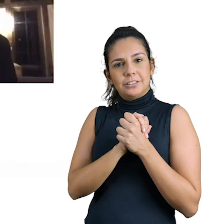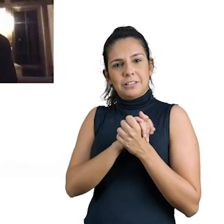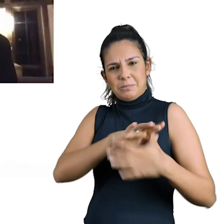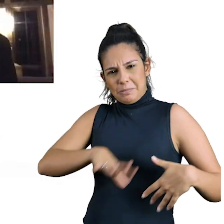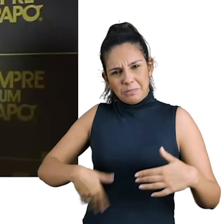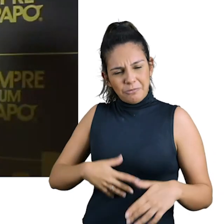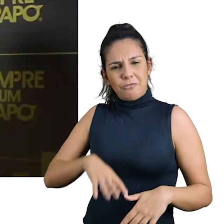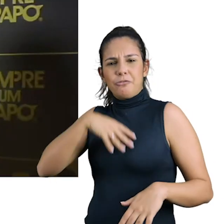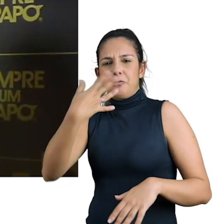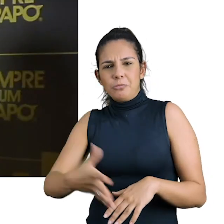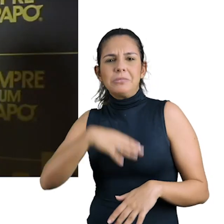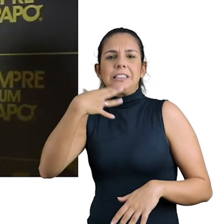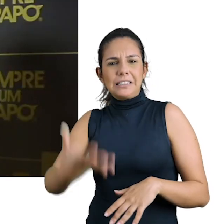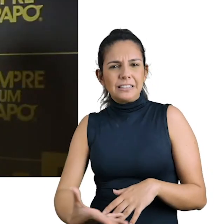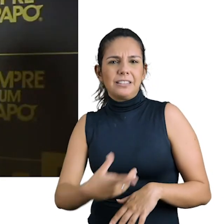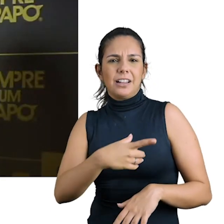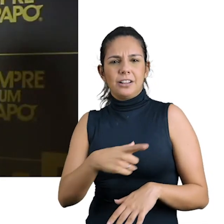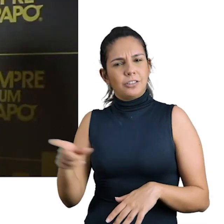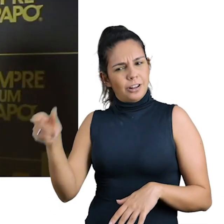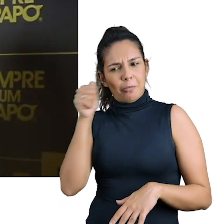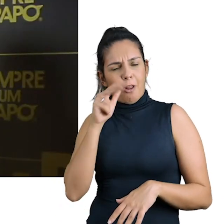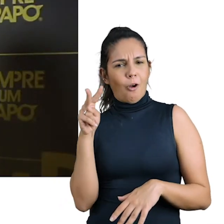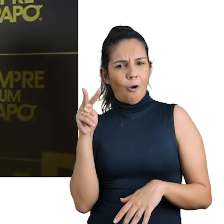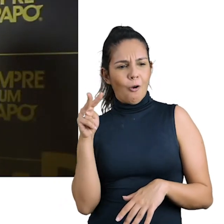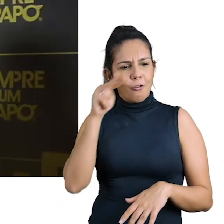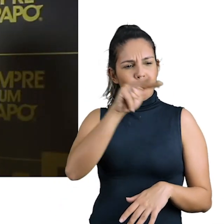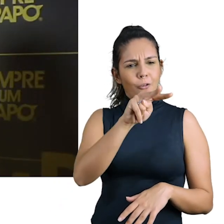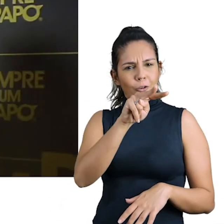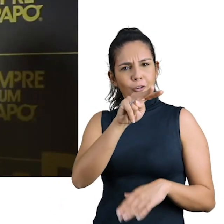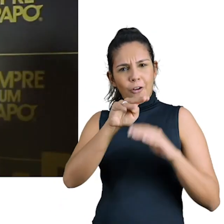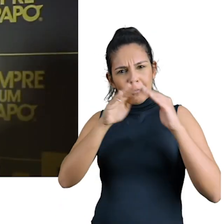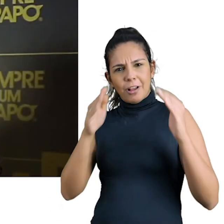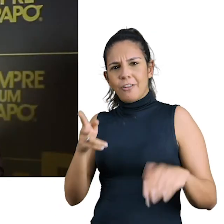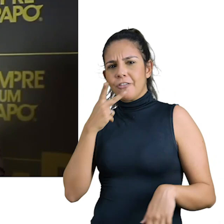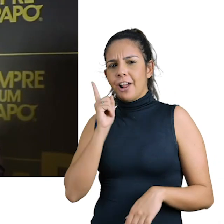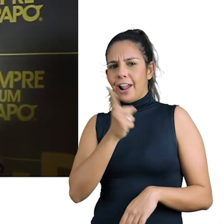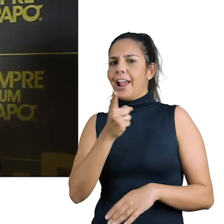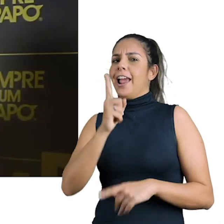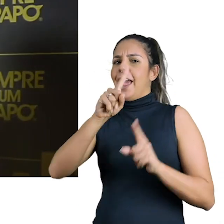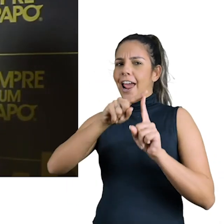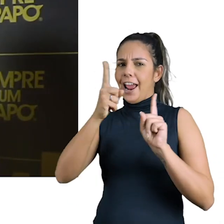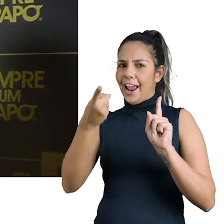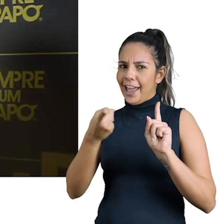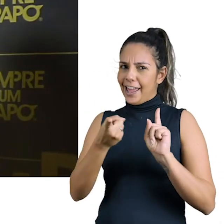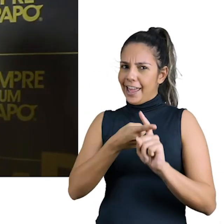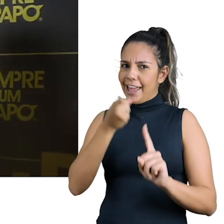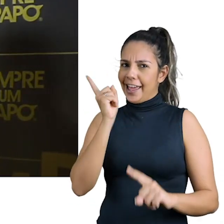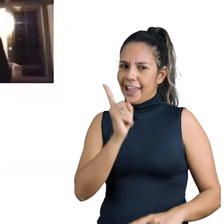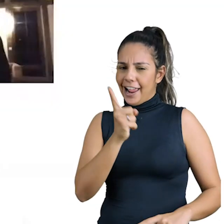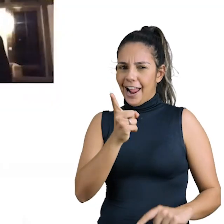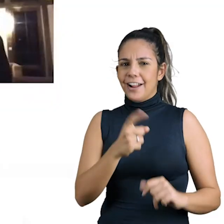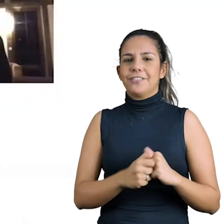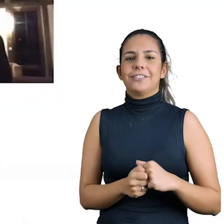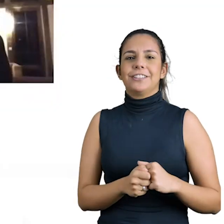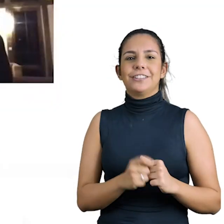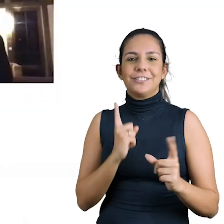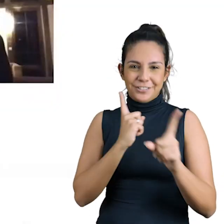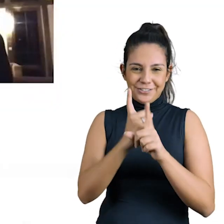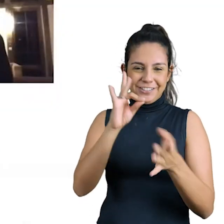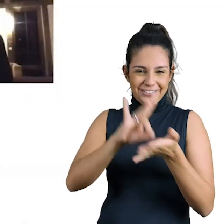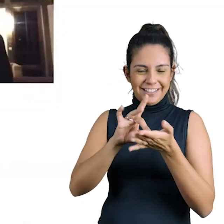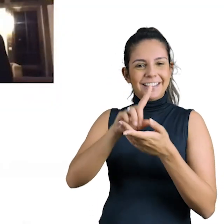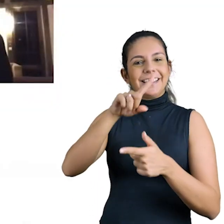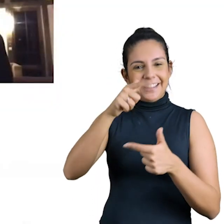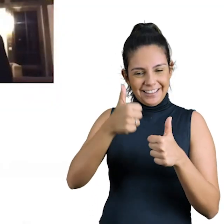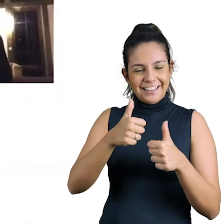chama? Passando mal, aí a Lília olhou na mesa, num restaurante e falou, olha... Eu descobri